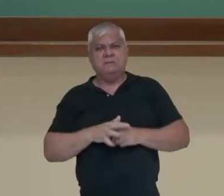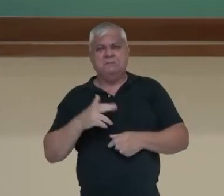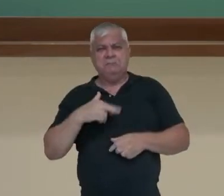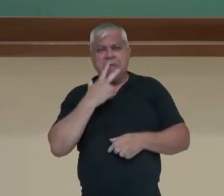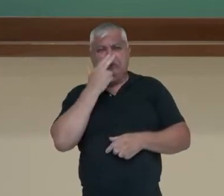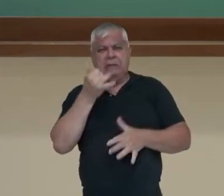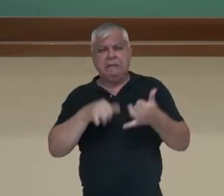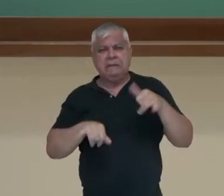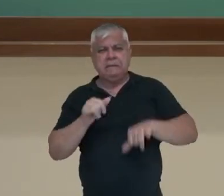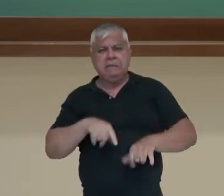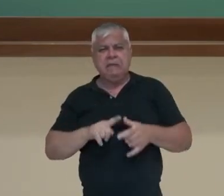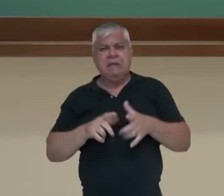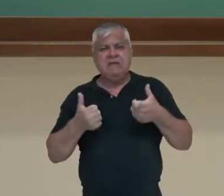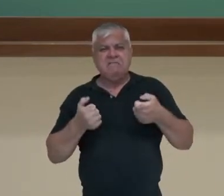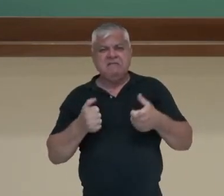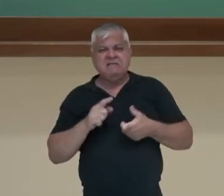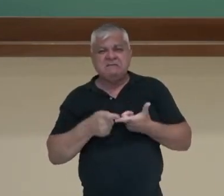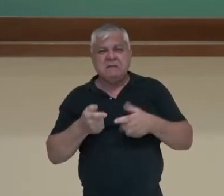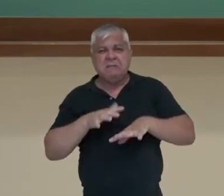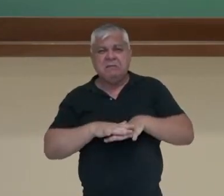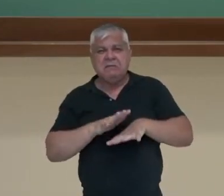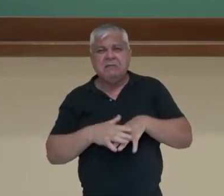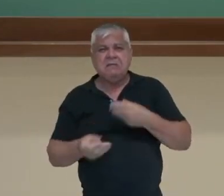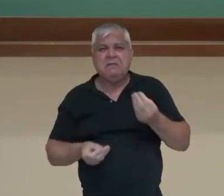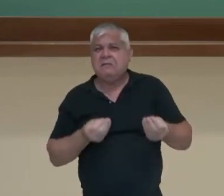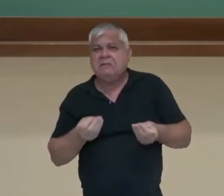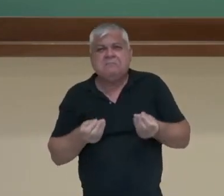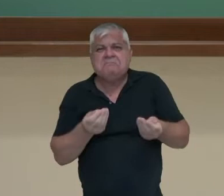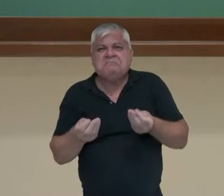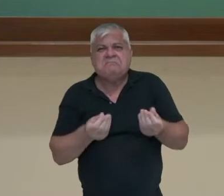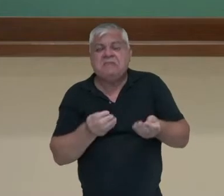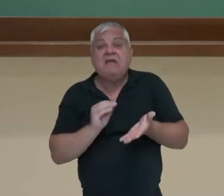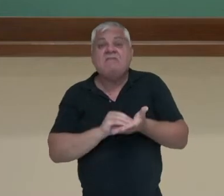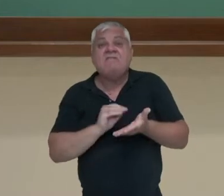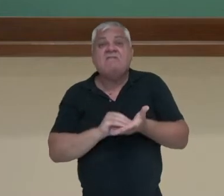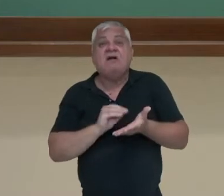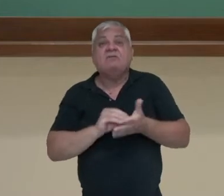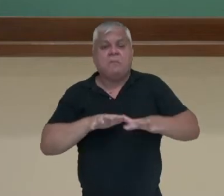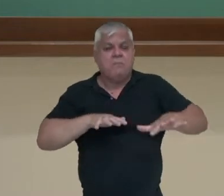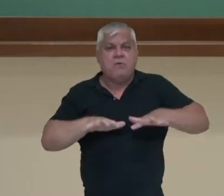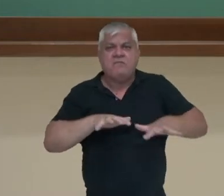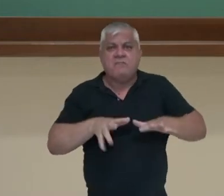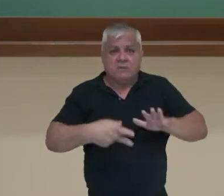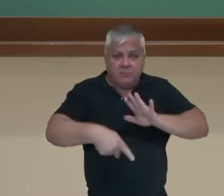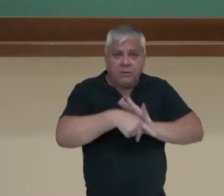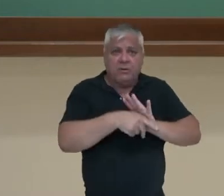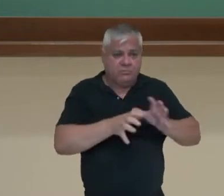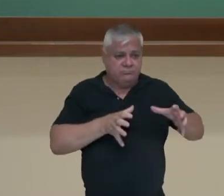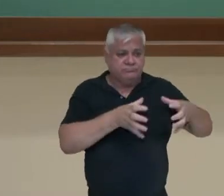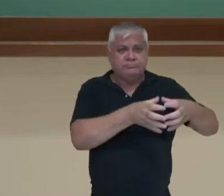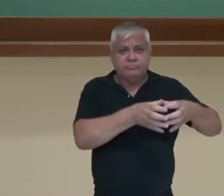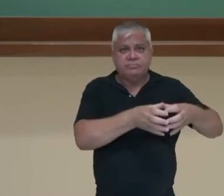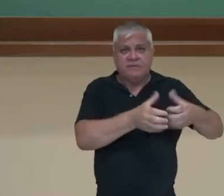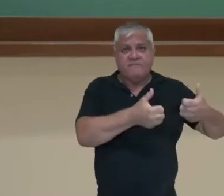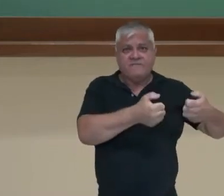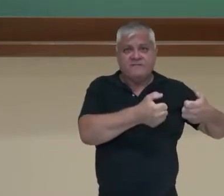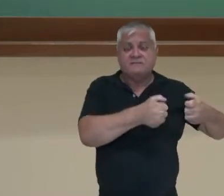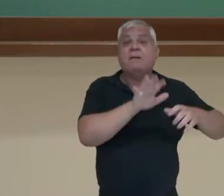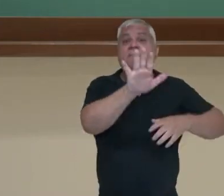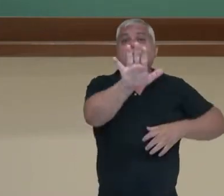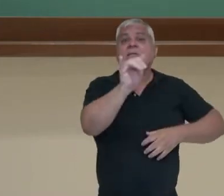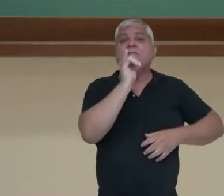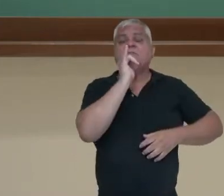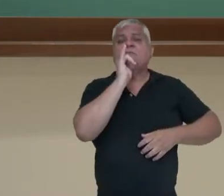química, de física, né? De matemática. Vamos entender o movimento, isso é próprio da física, né? Então, não